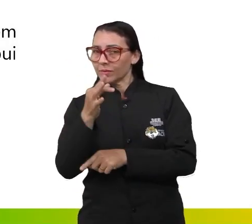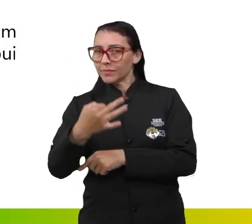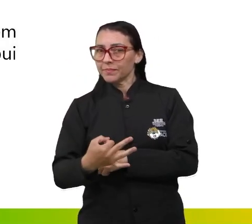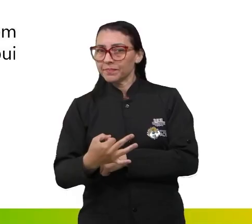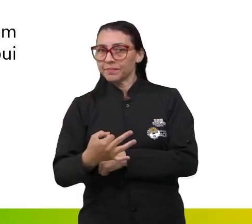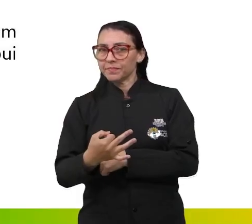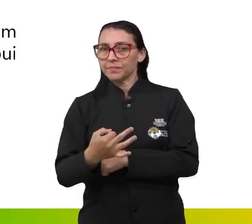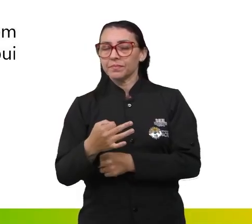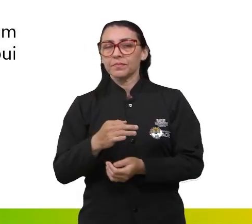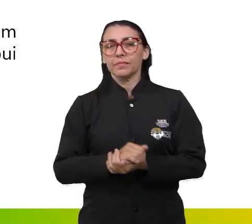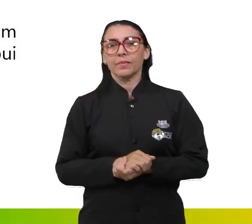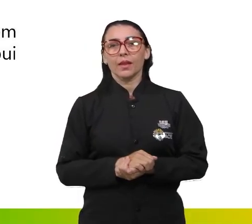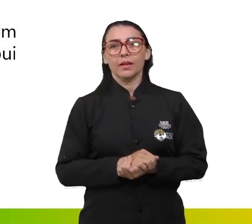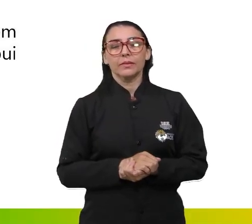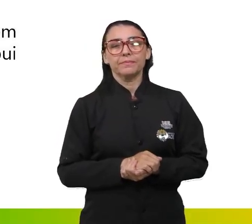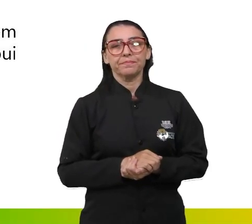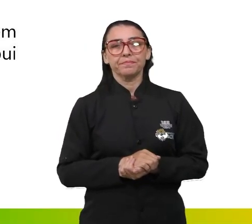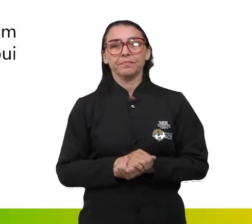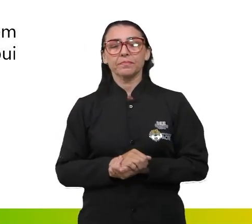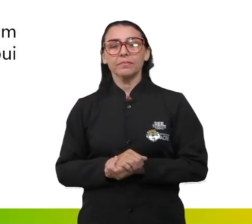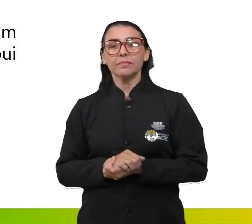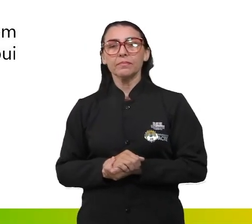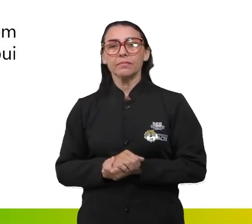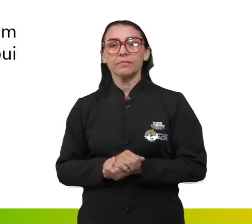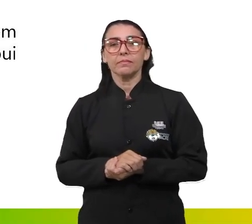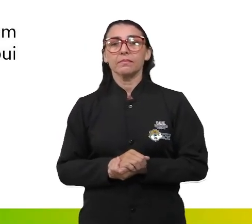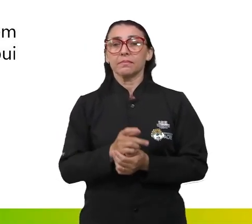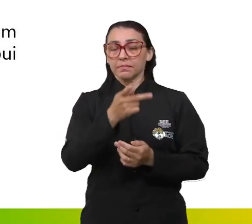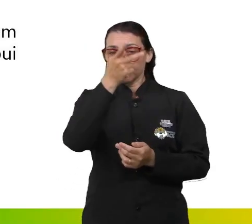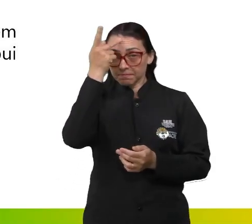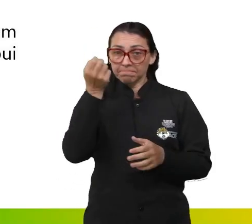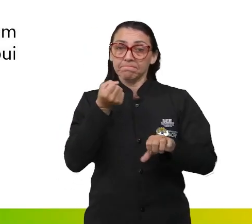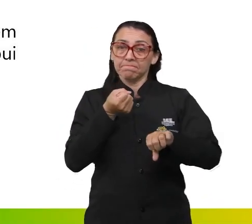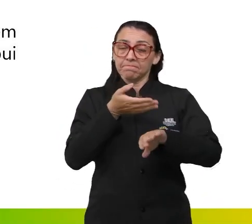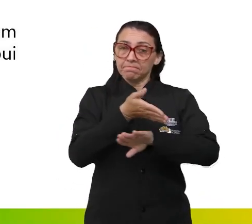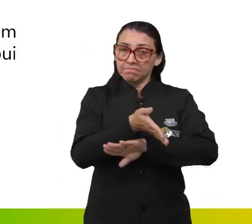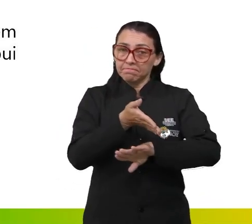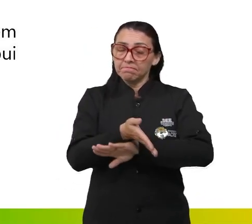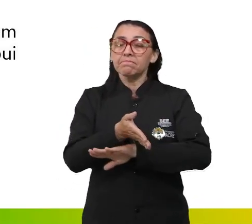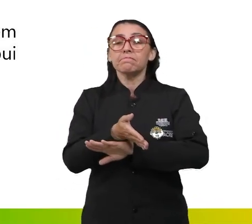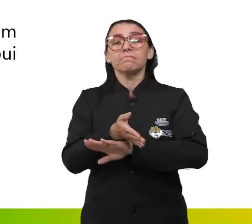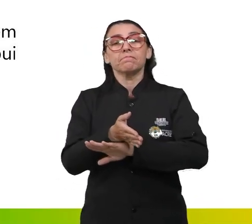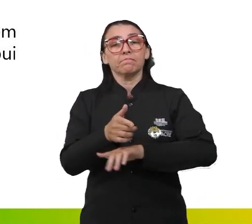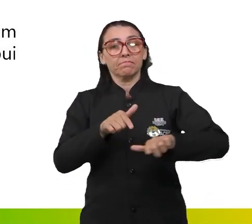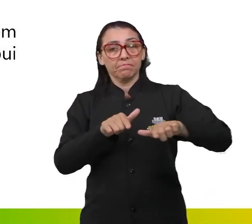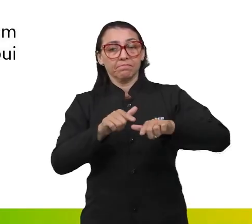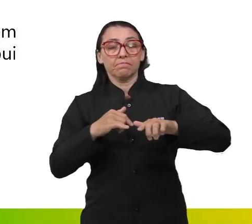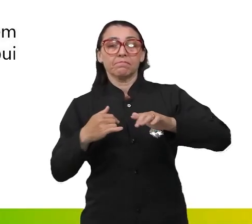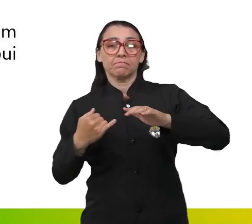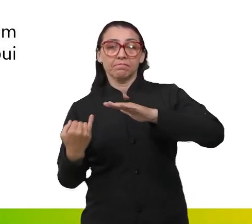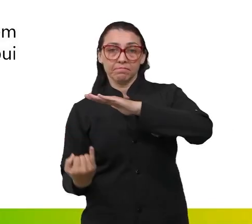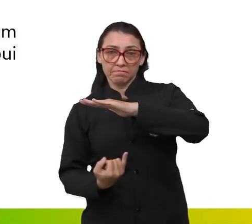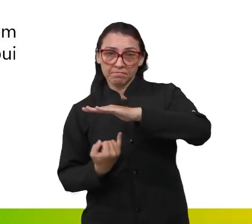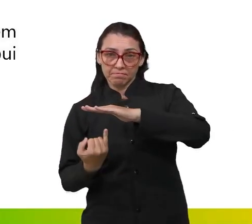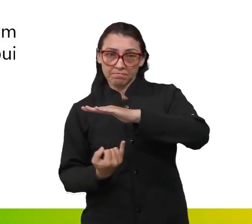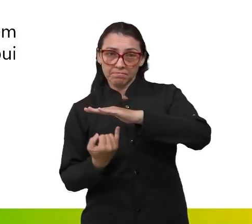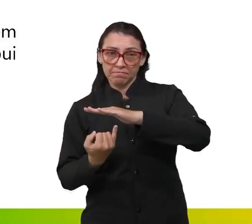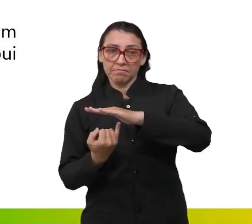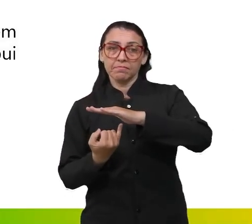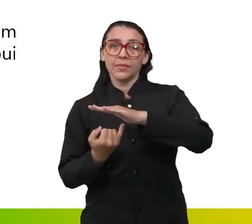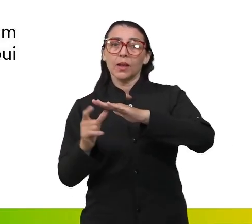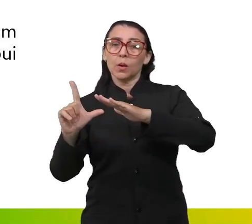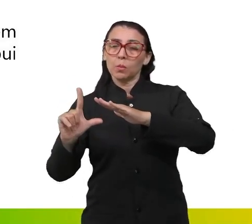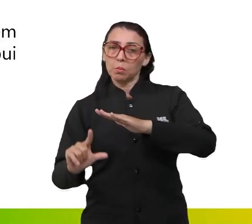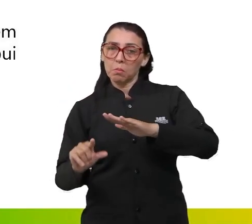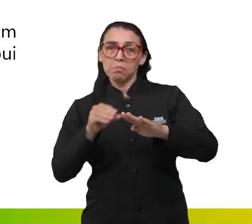Ó. Nem todo trabalho é emprego formal. Muitas pessoas estão inseridas em atividades informais, ok. Com baixa